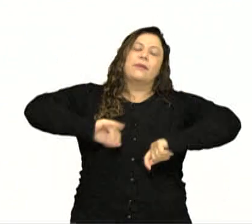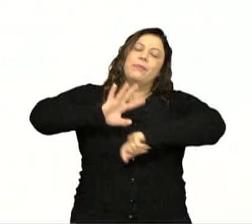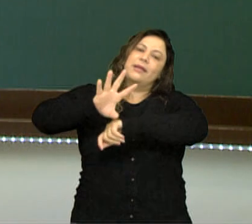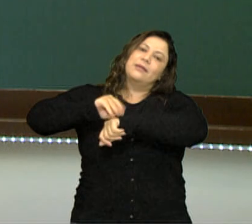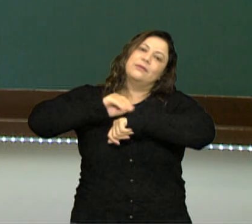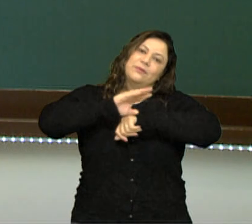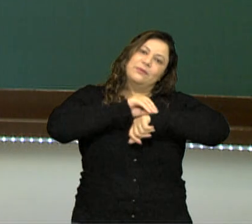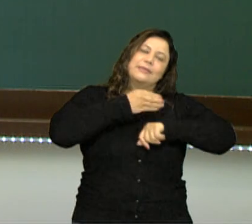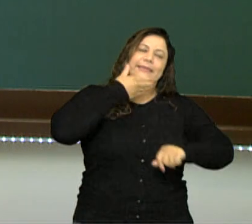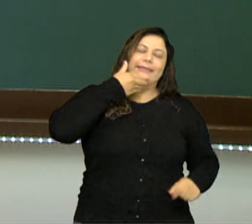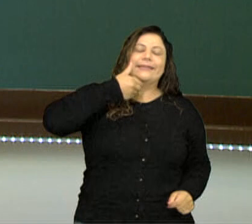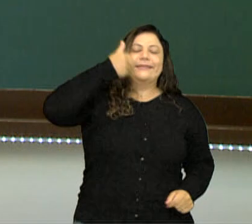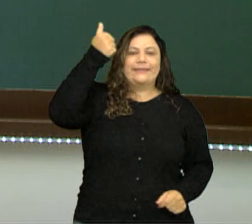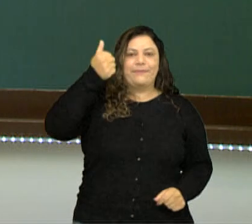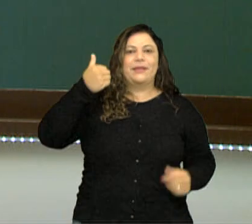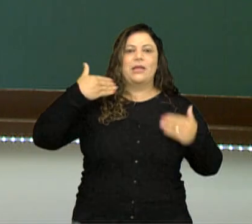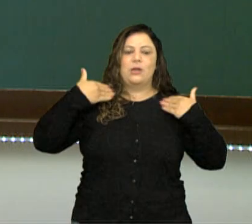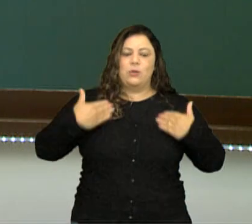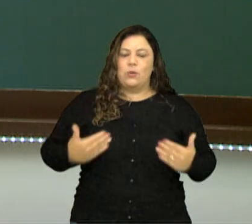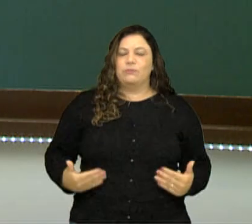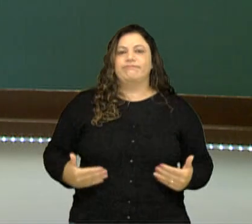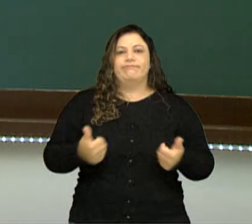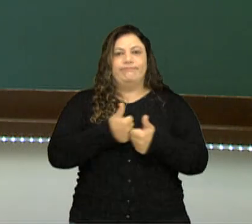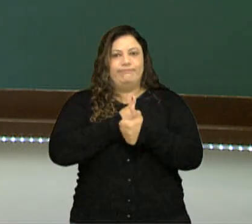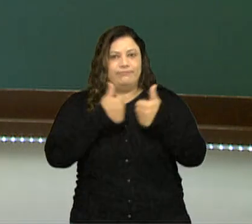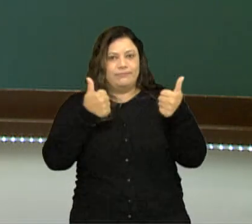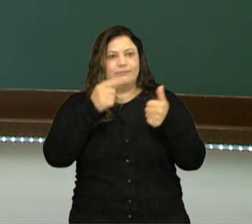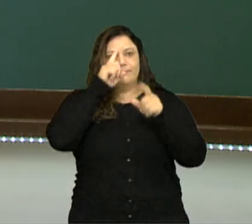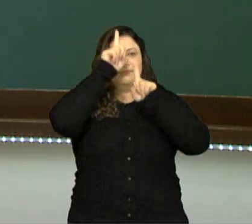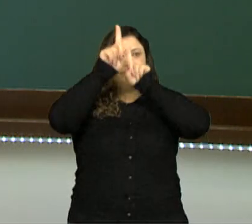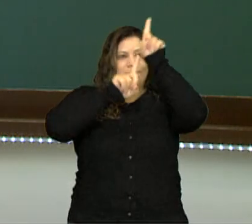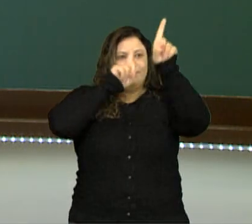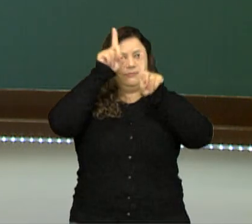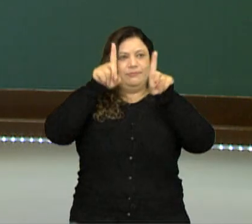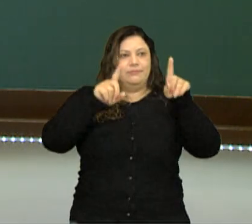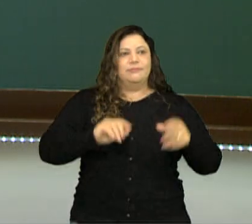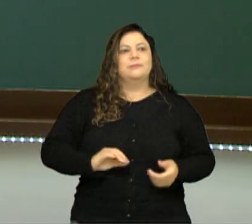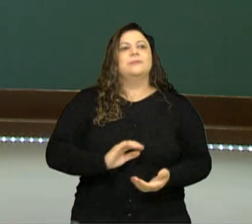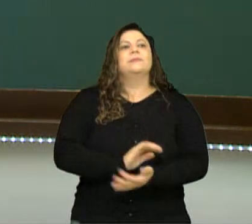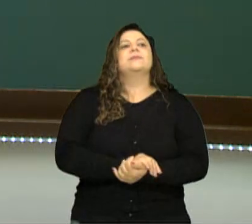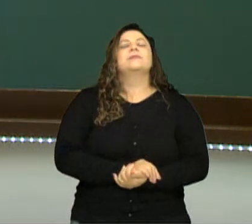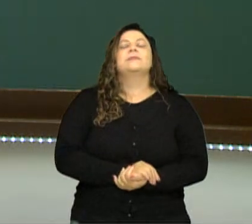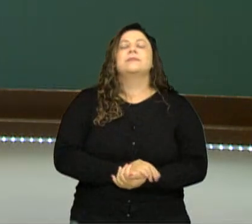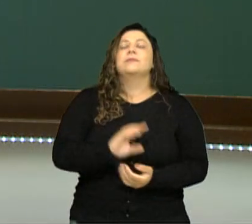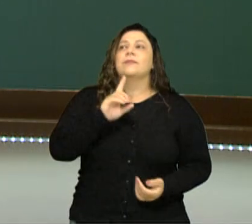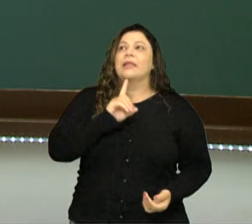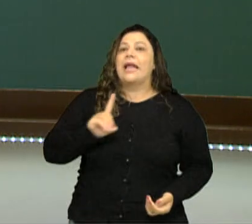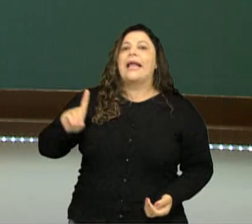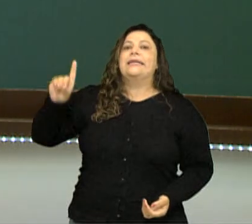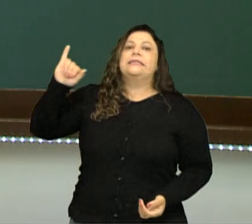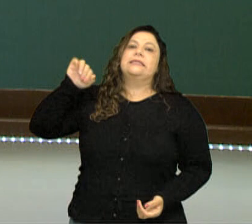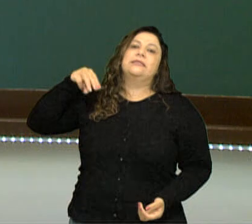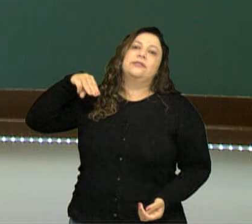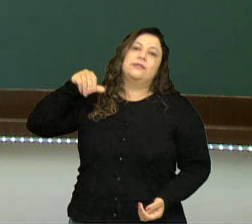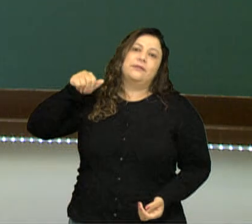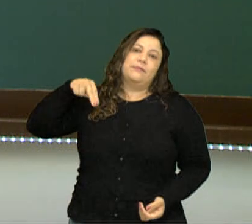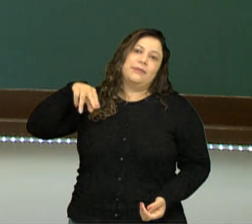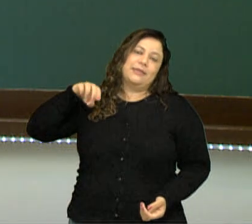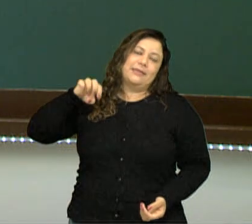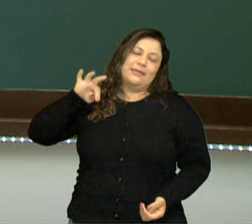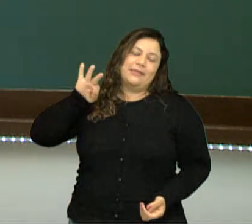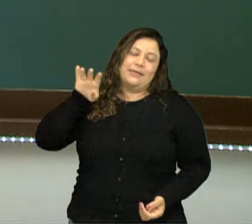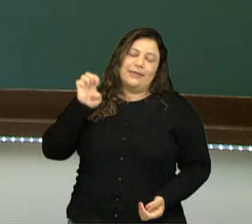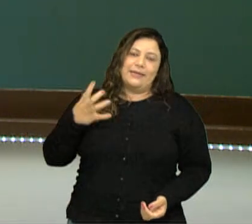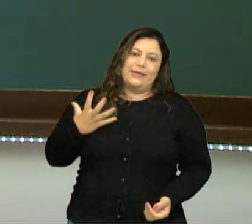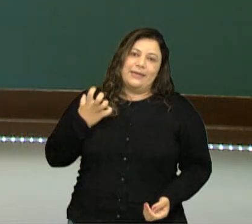conhecer melhor o mundo. Tá? Essa é a ideia que está presente aqui nessa citação. Deus, para Spinoza, como já dissemos